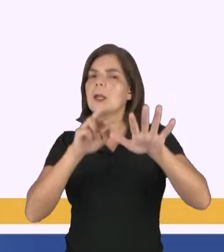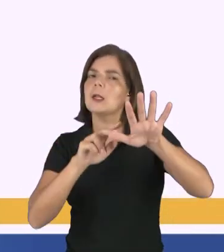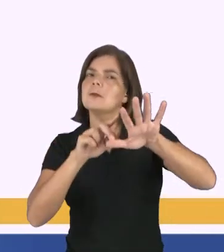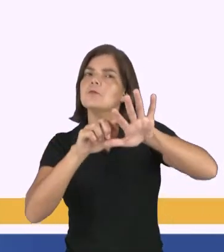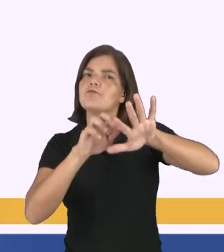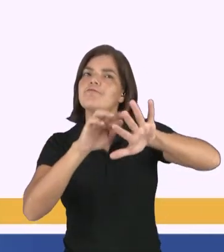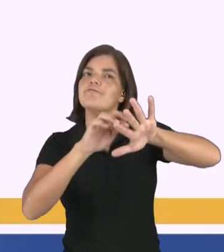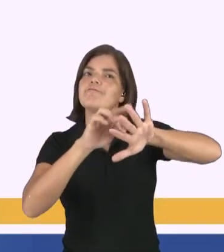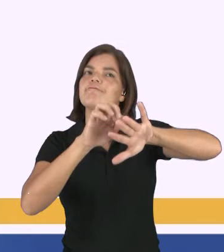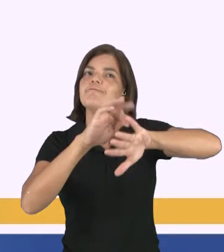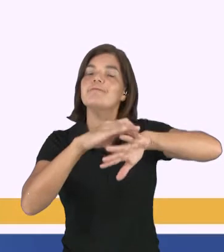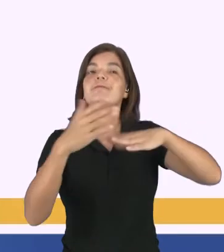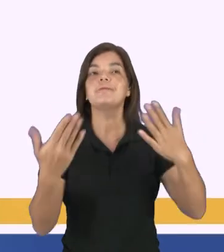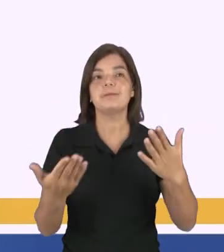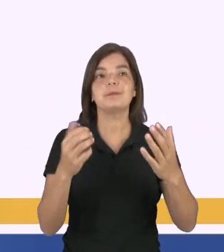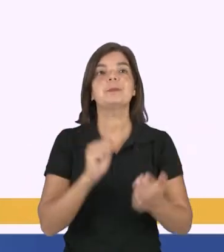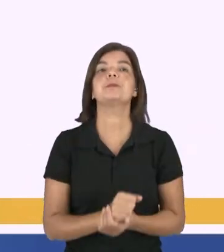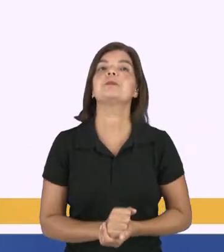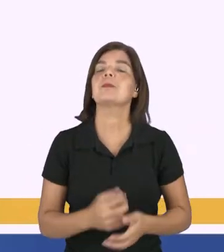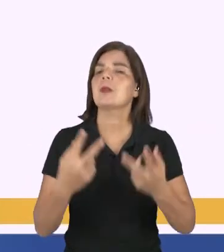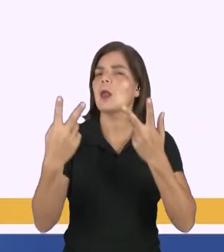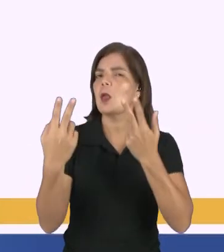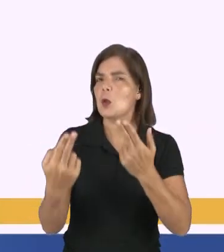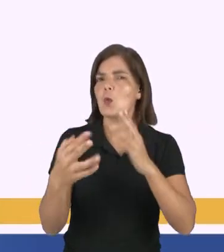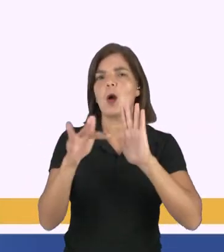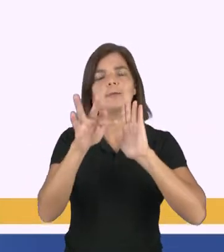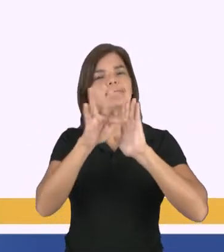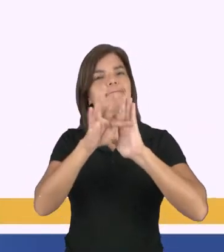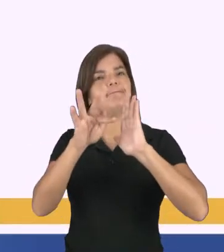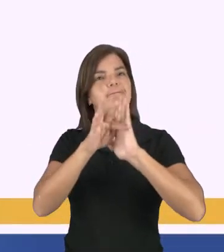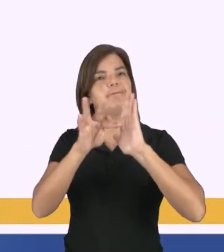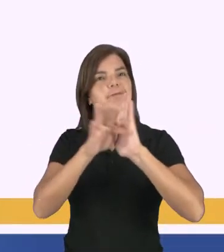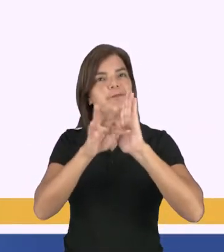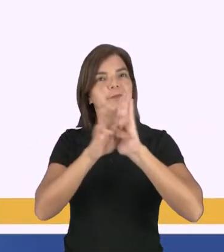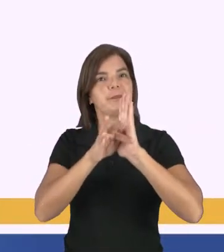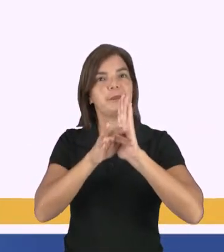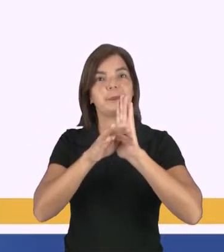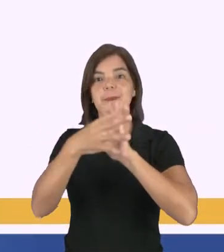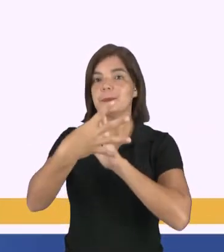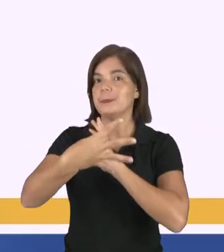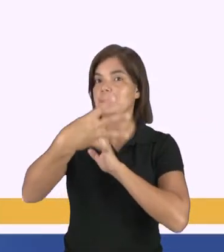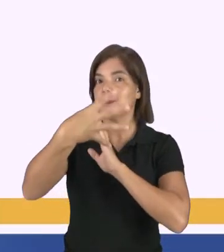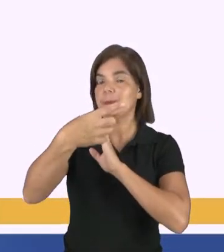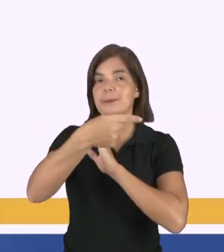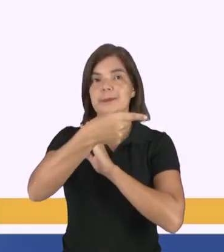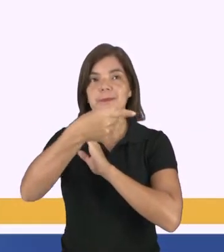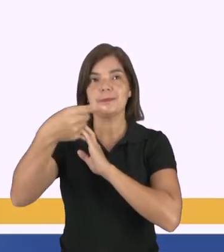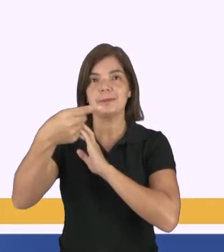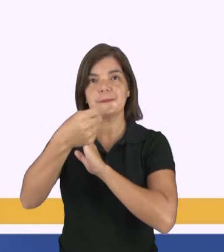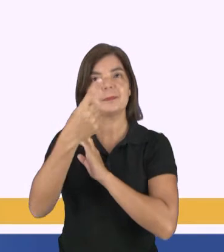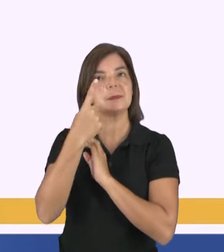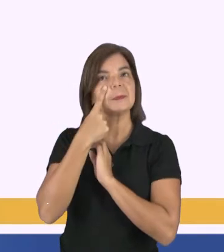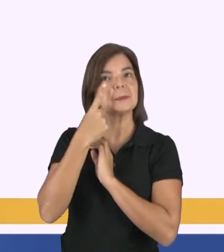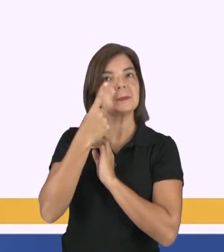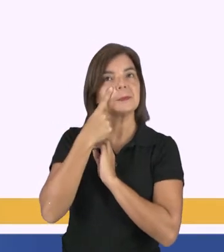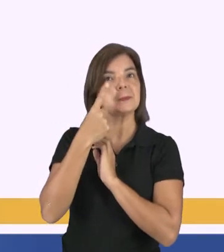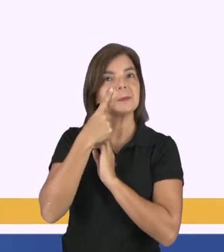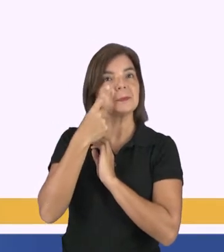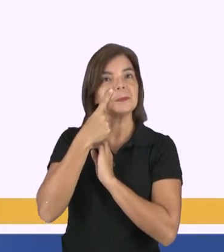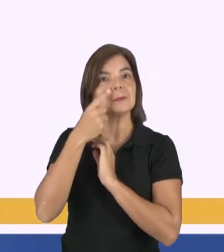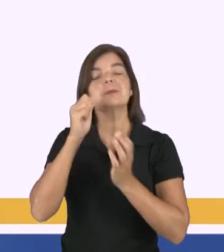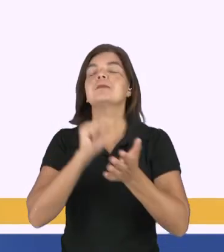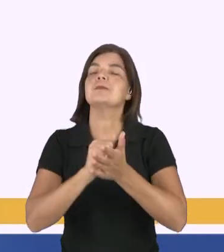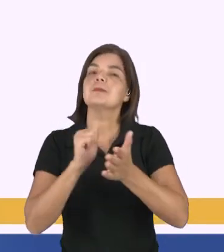degrau por degrau e na clave de fá mesma coisa essa Claro está escrita na quarta linha observa em aqui